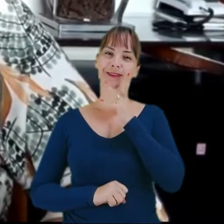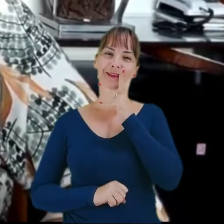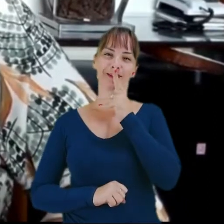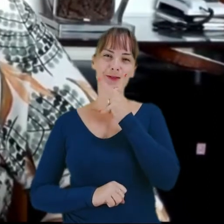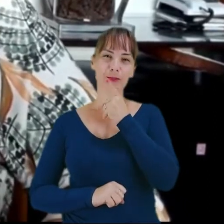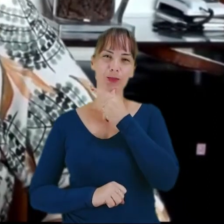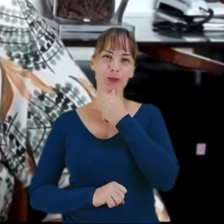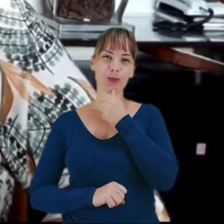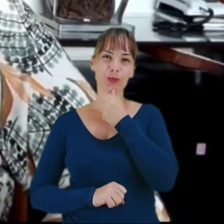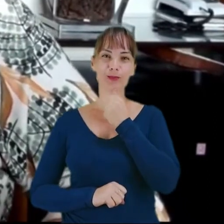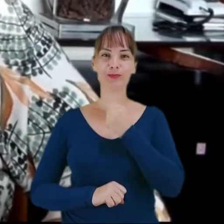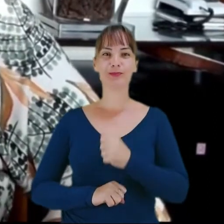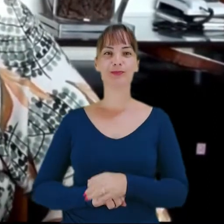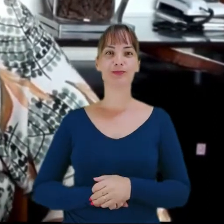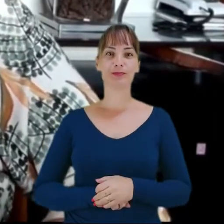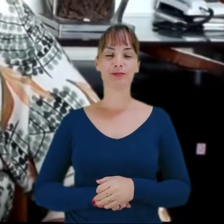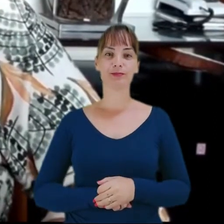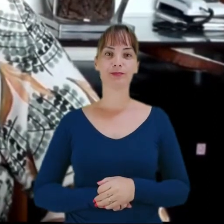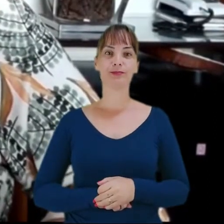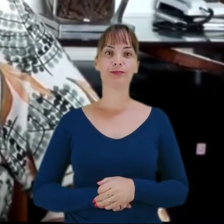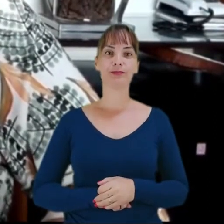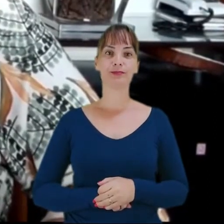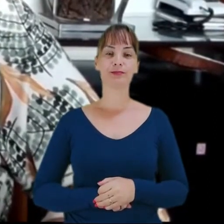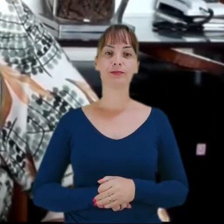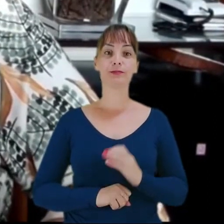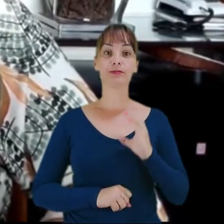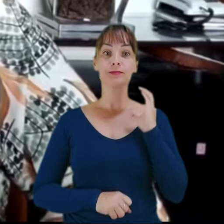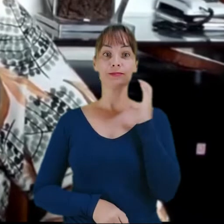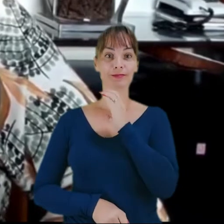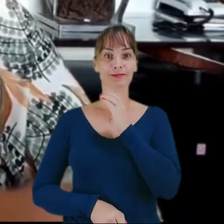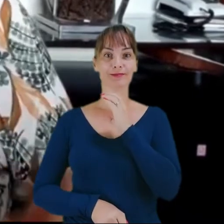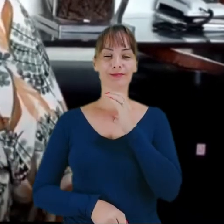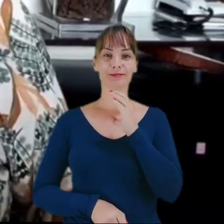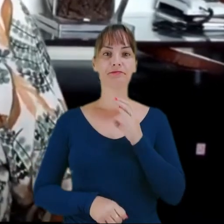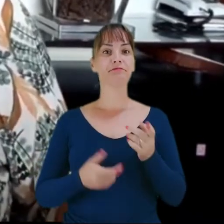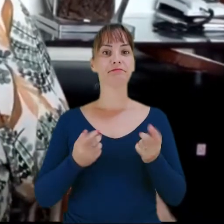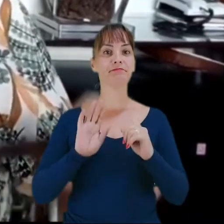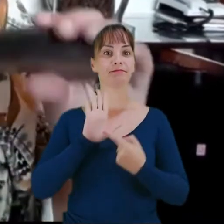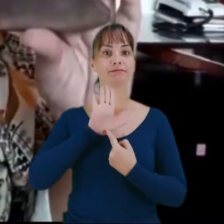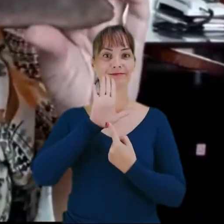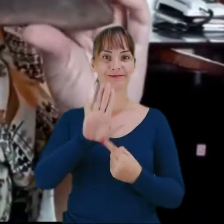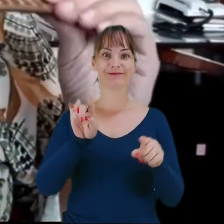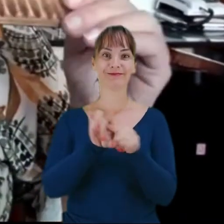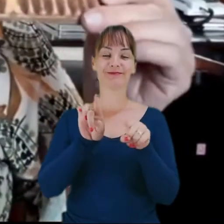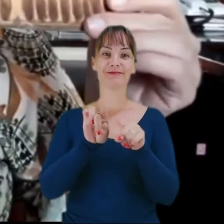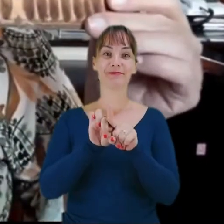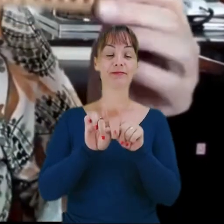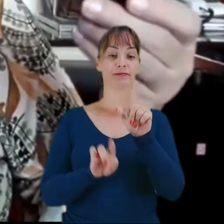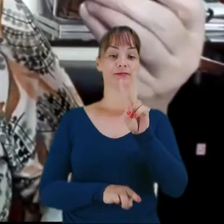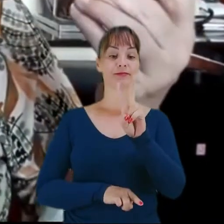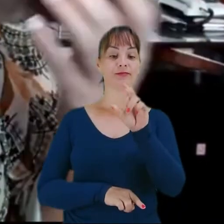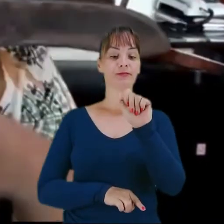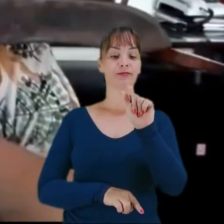Um som longo, ó. Um som longo. Um som curto. Eu posso mostrar também aqui nessa